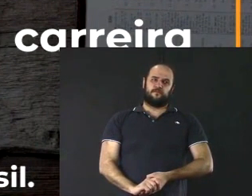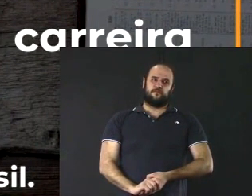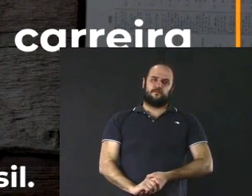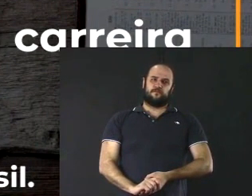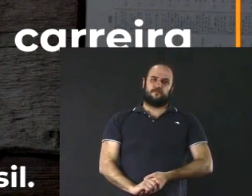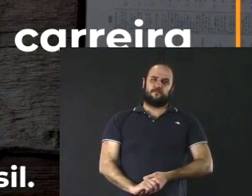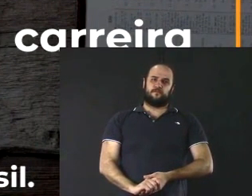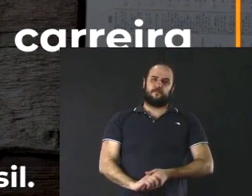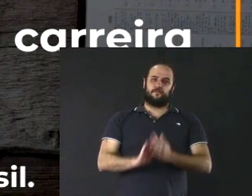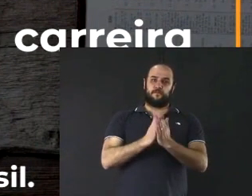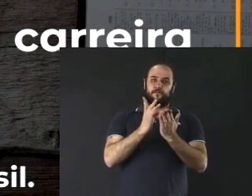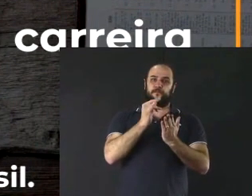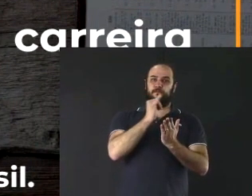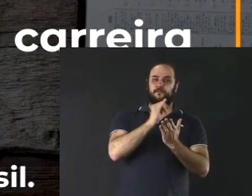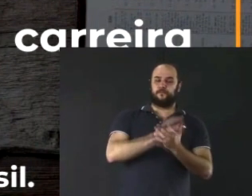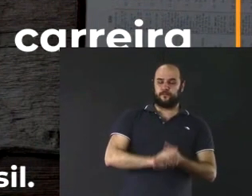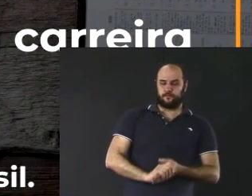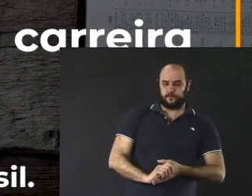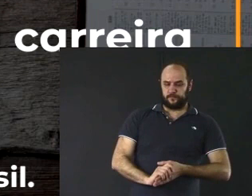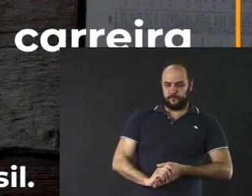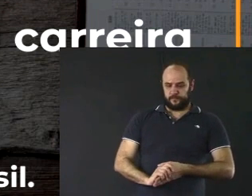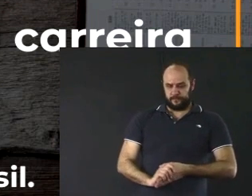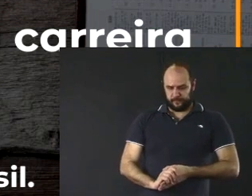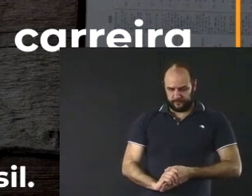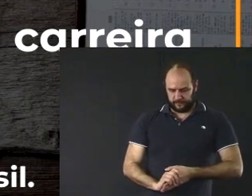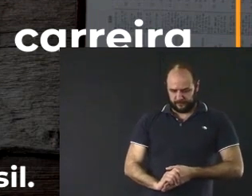Assim diz o texto da palavra: